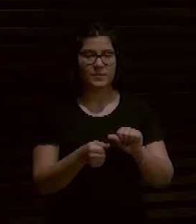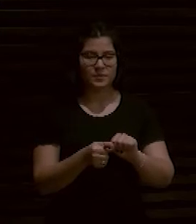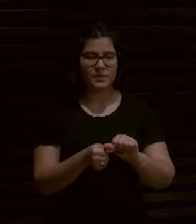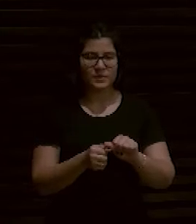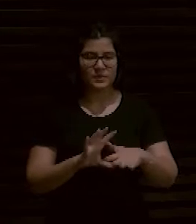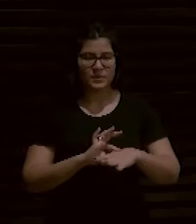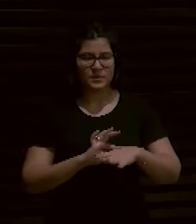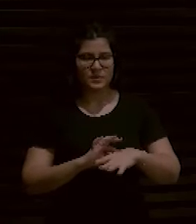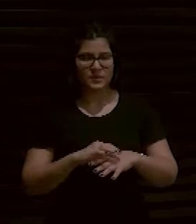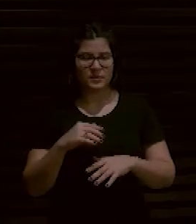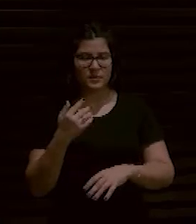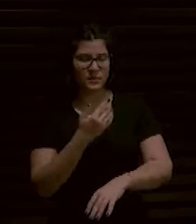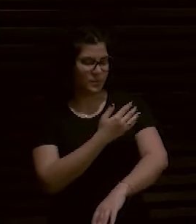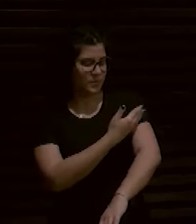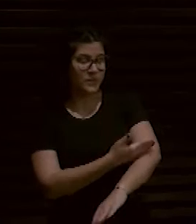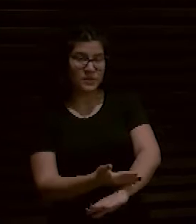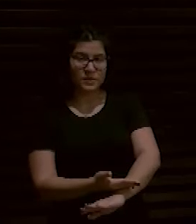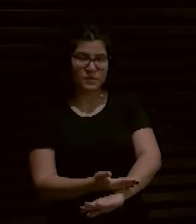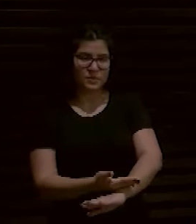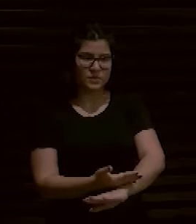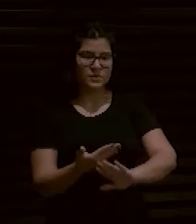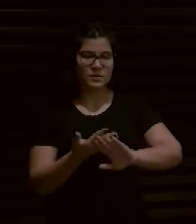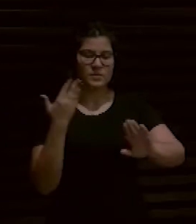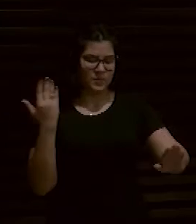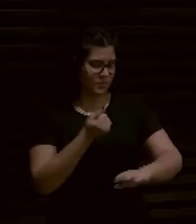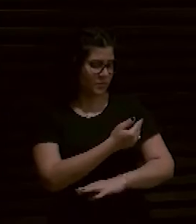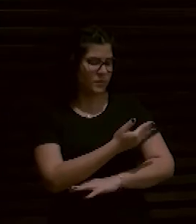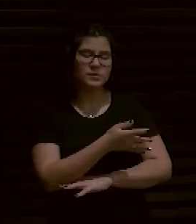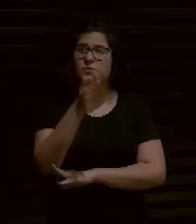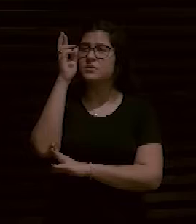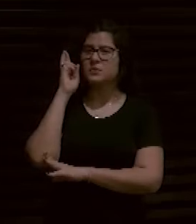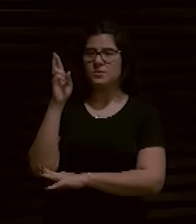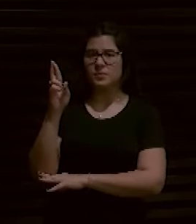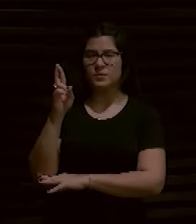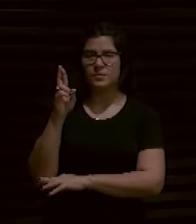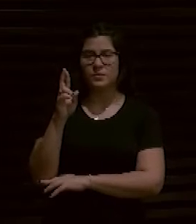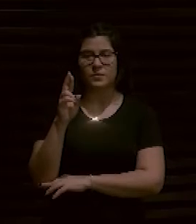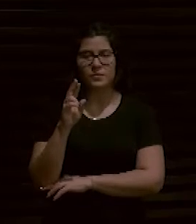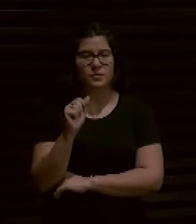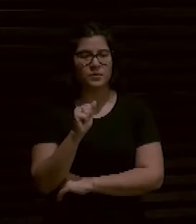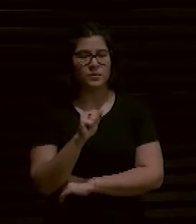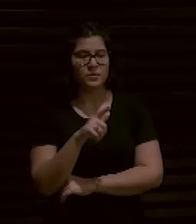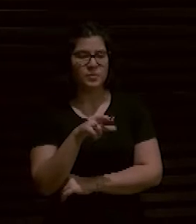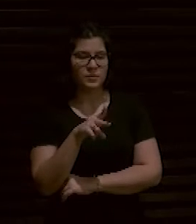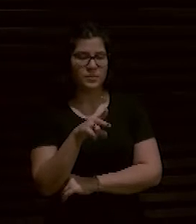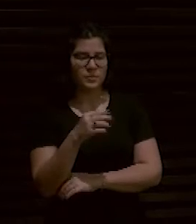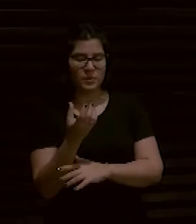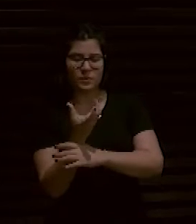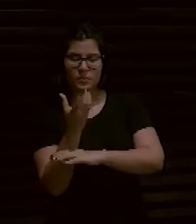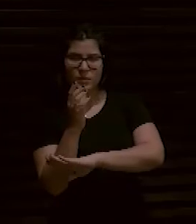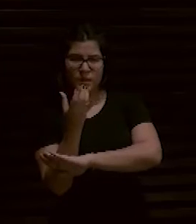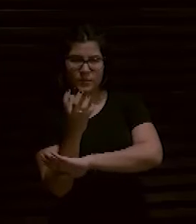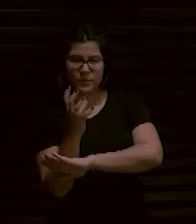o seu braço e aparta o seu coração do Senhor. Porque será como o arbusto solitário